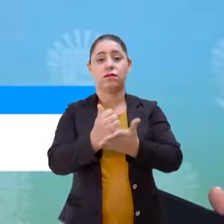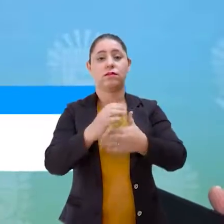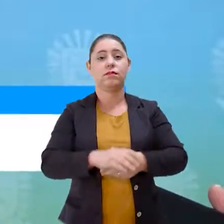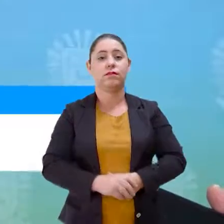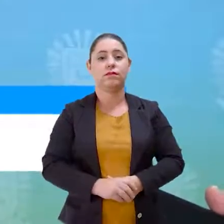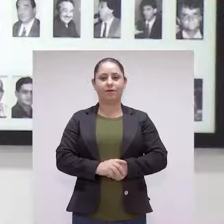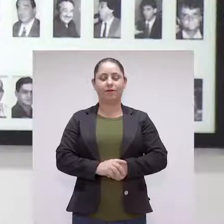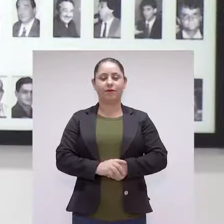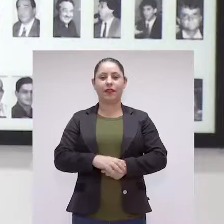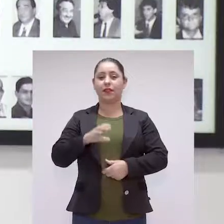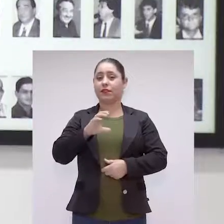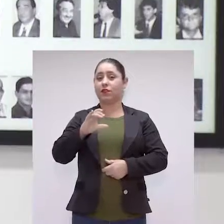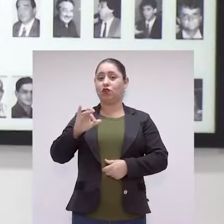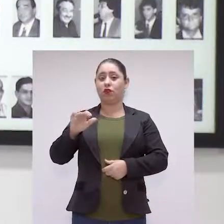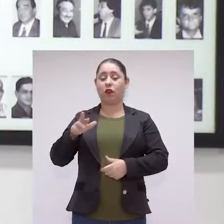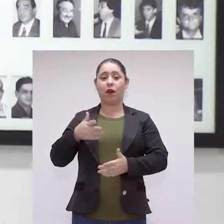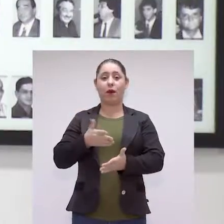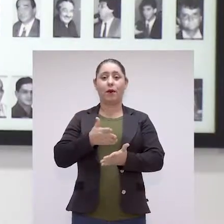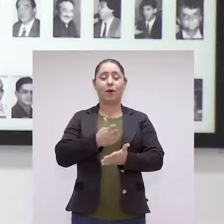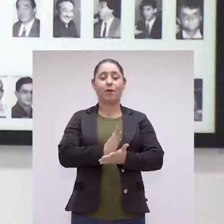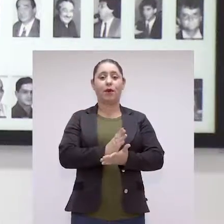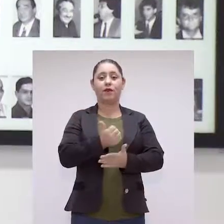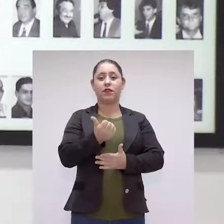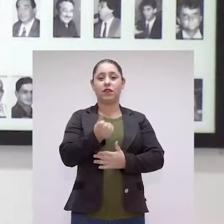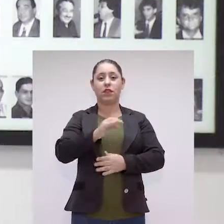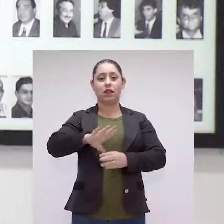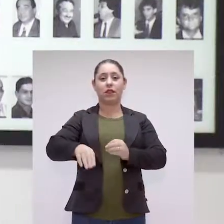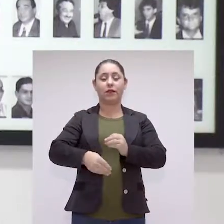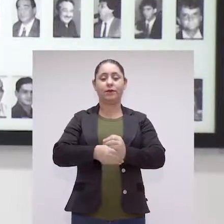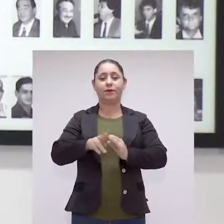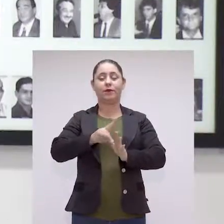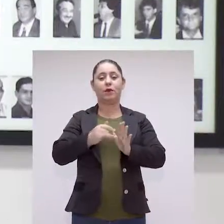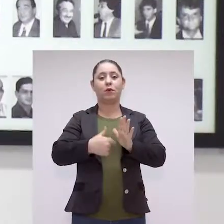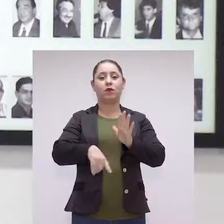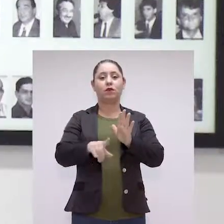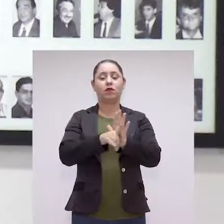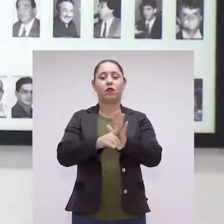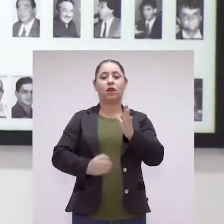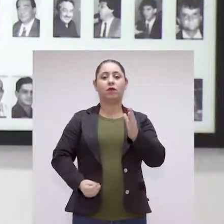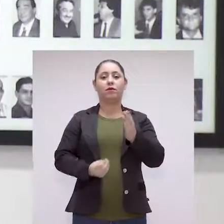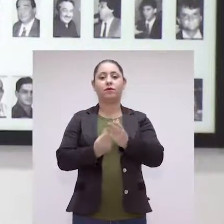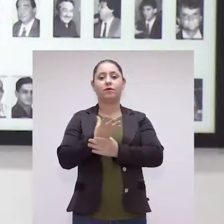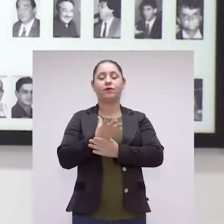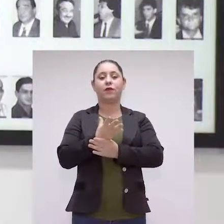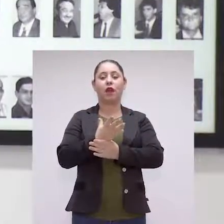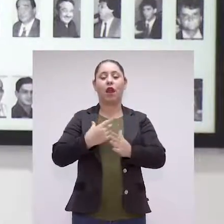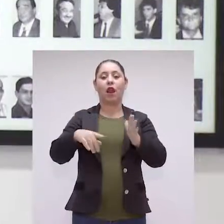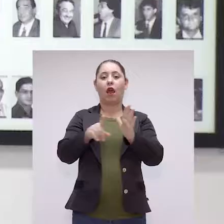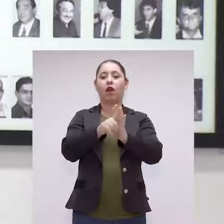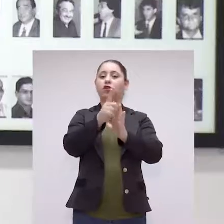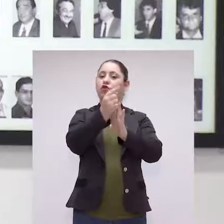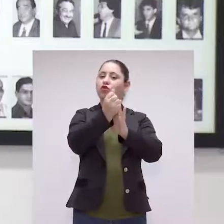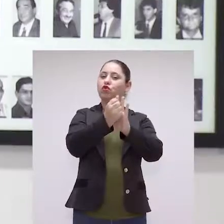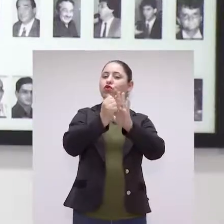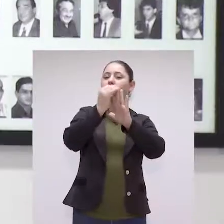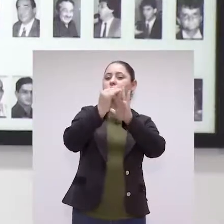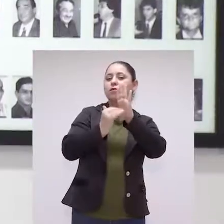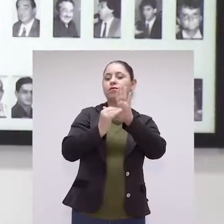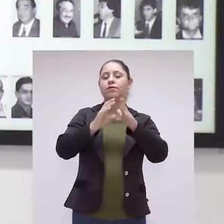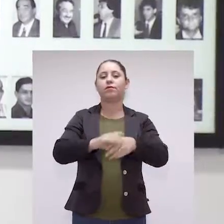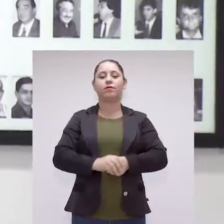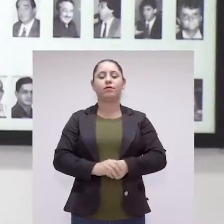né, de buscar essa ação. CCJR aprova 16 emendas ao projeto que institui a Lei de